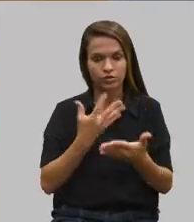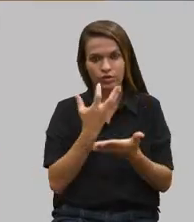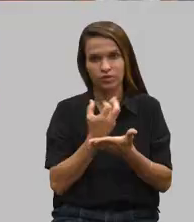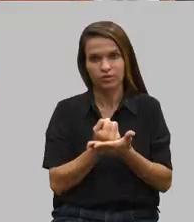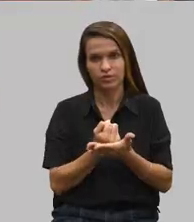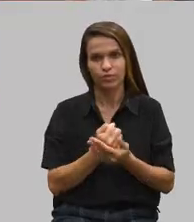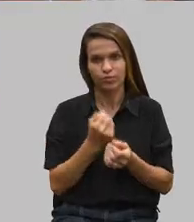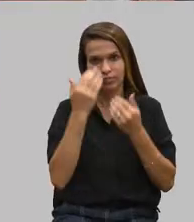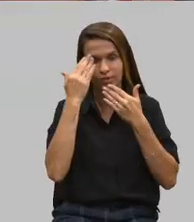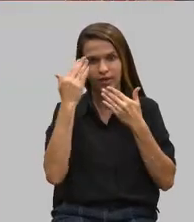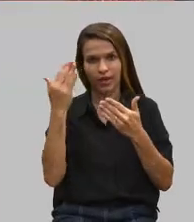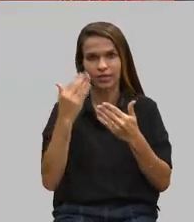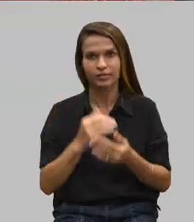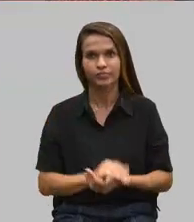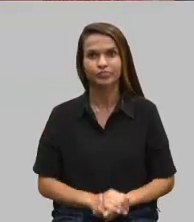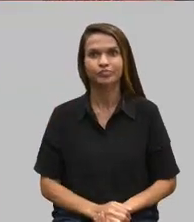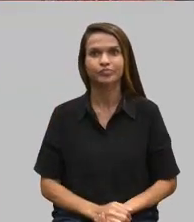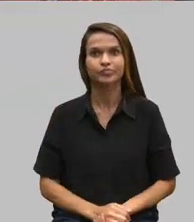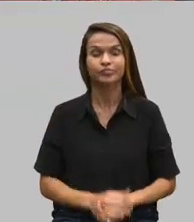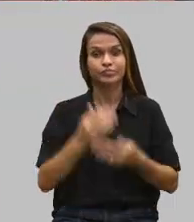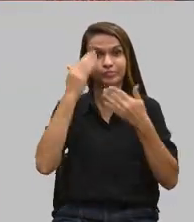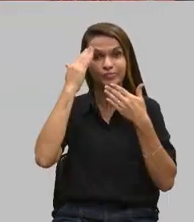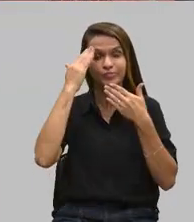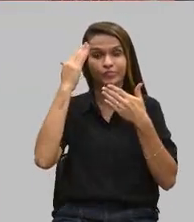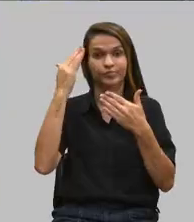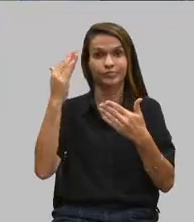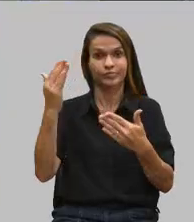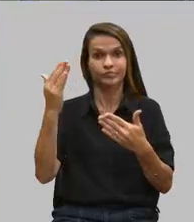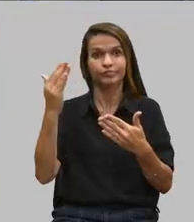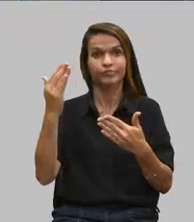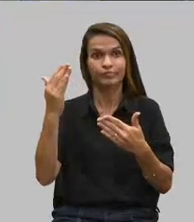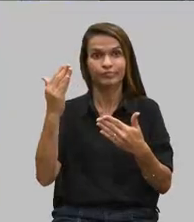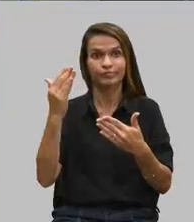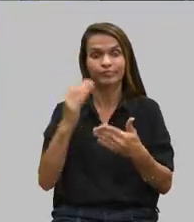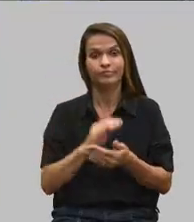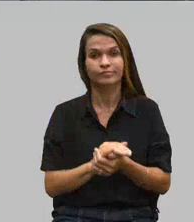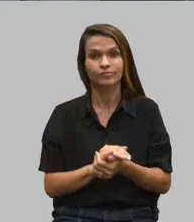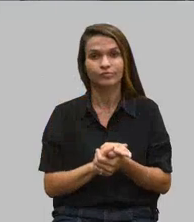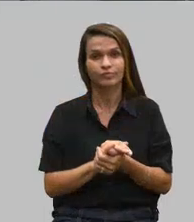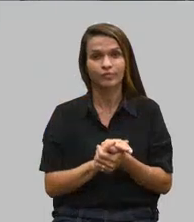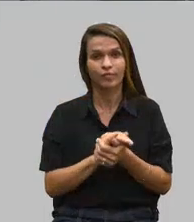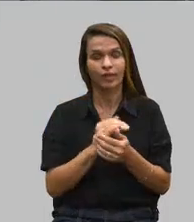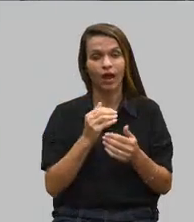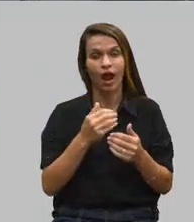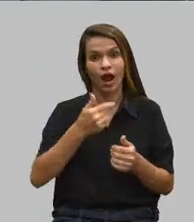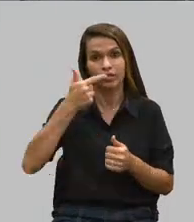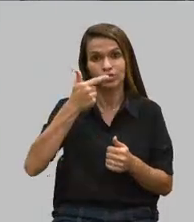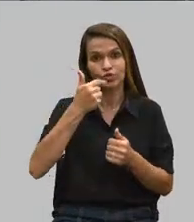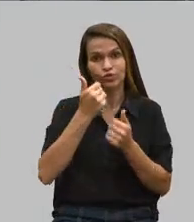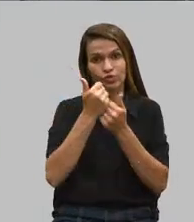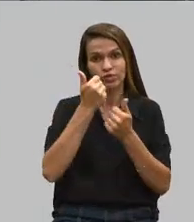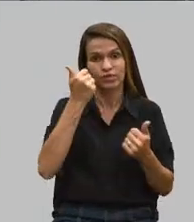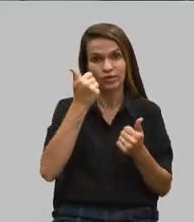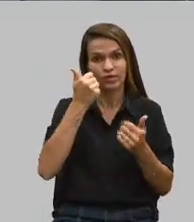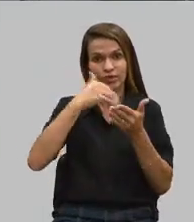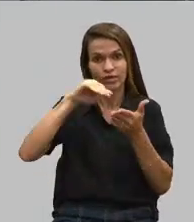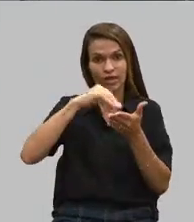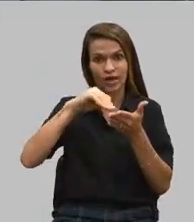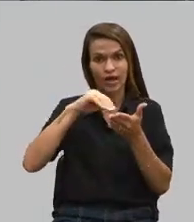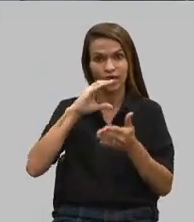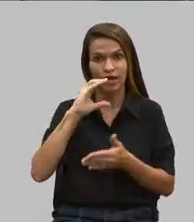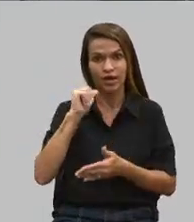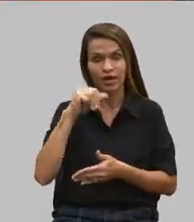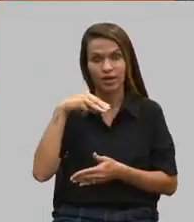Obrigada agradecemos bastante a subsecretária Camila e